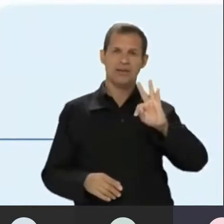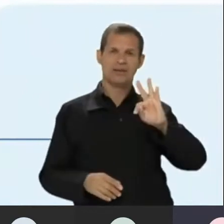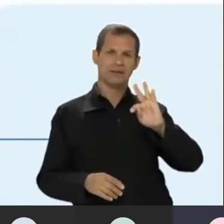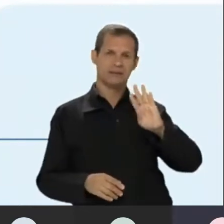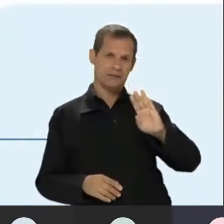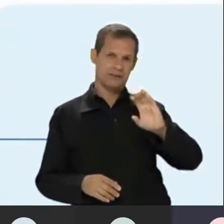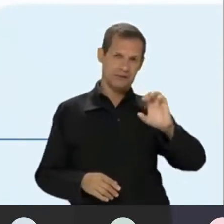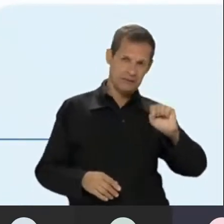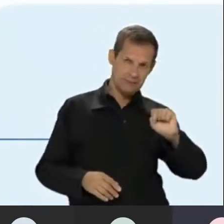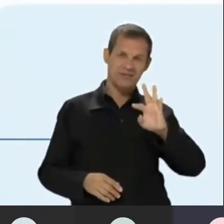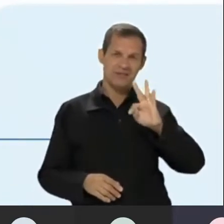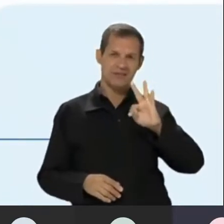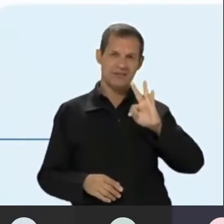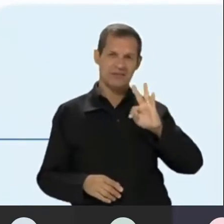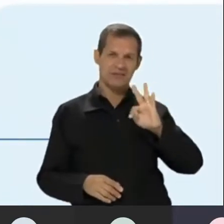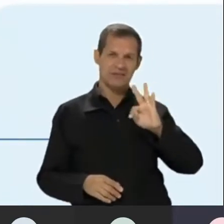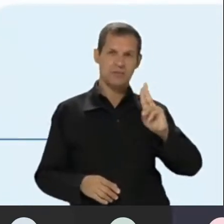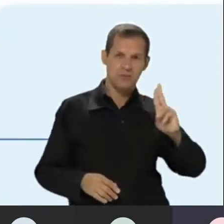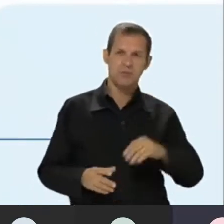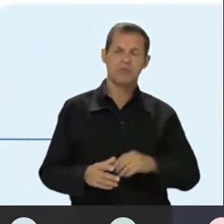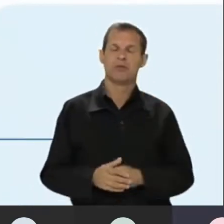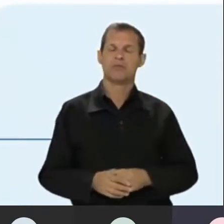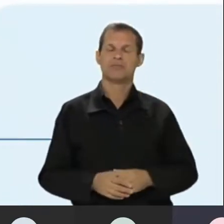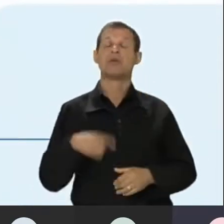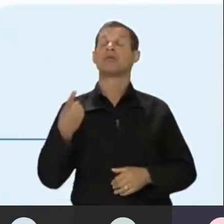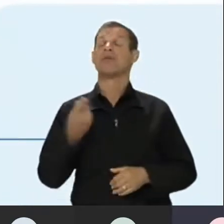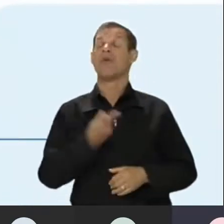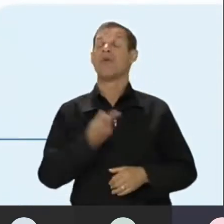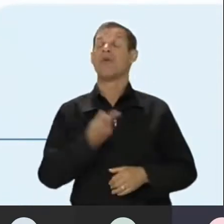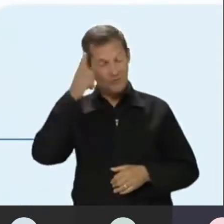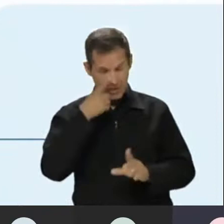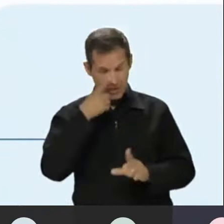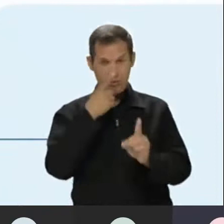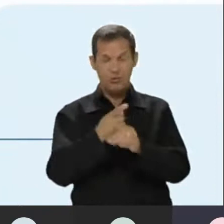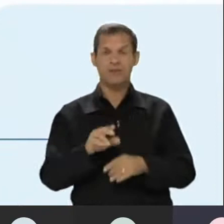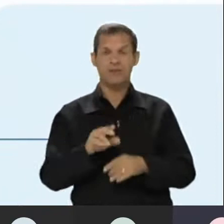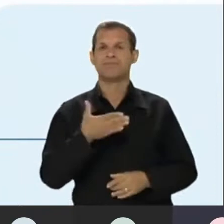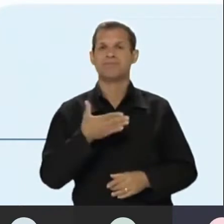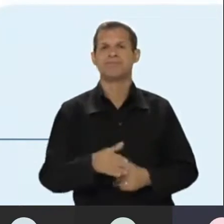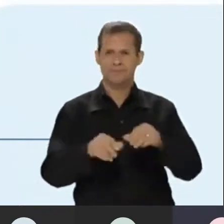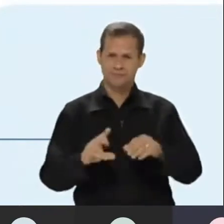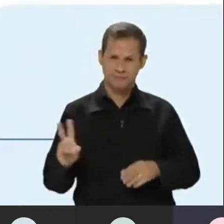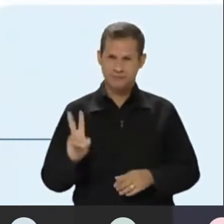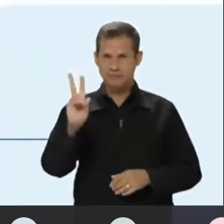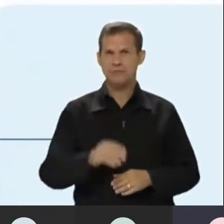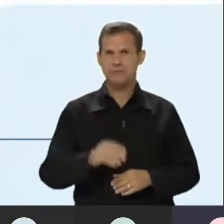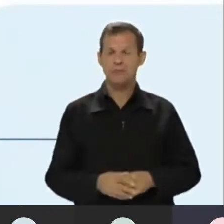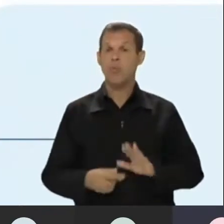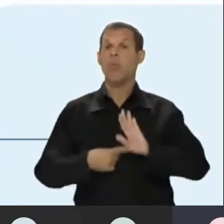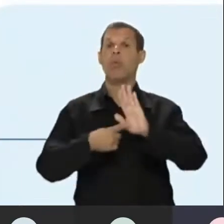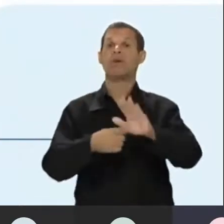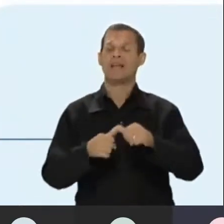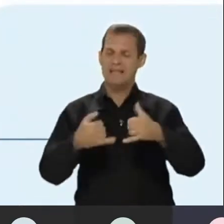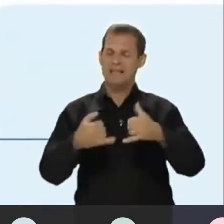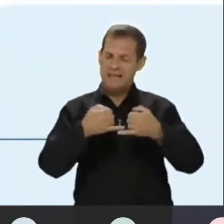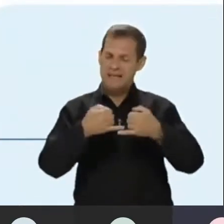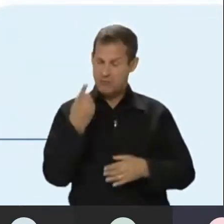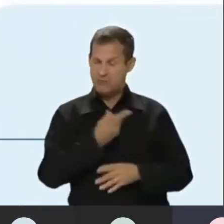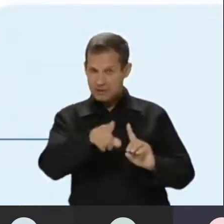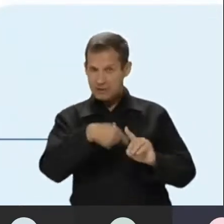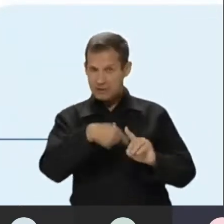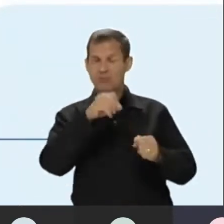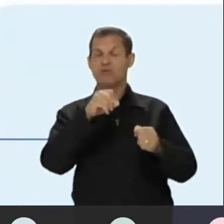relativa, temperatura de bulbo úmido e a temperatura de bulbo seco, a gente consegue chegar então nesses valores que vão mostrar essas